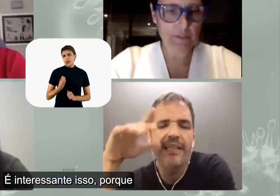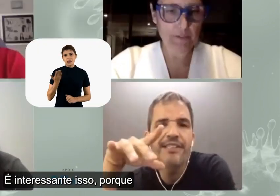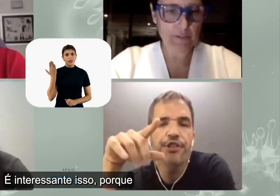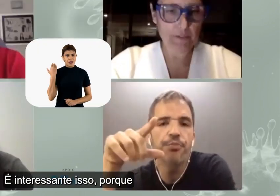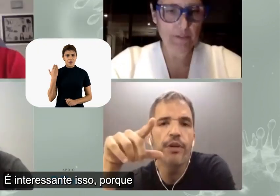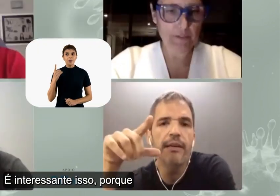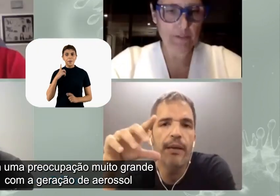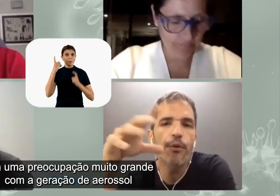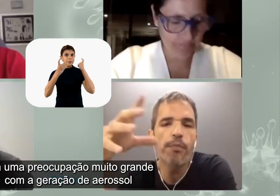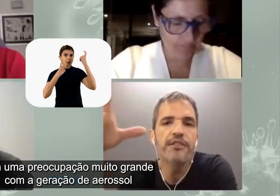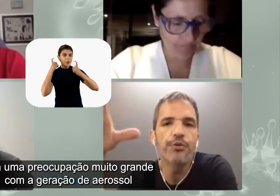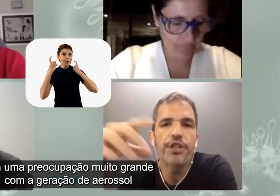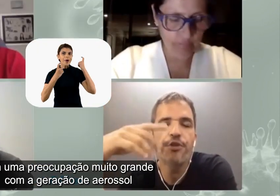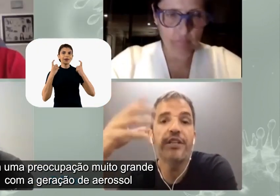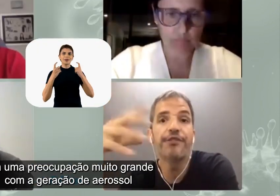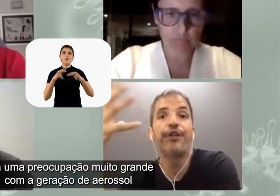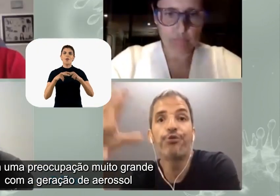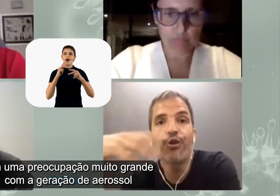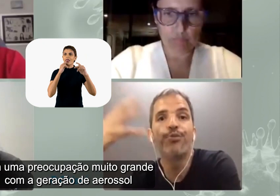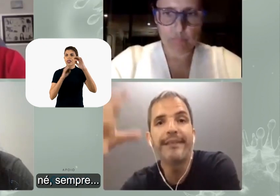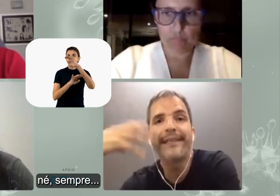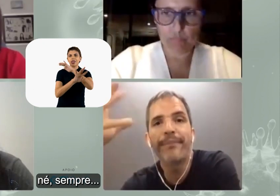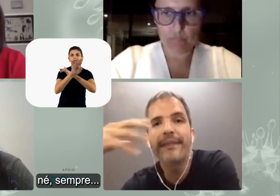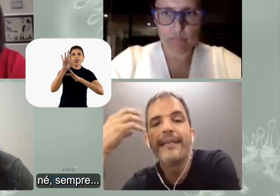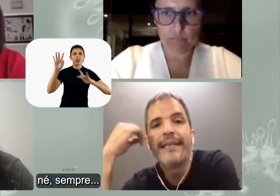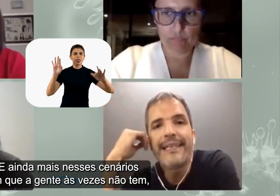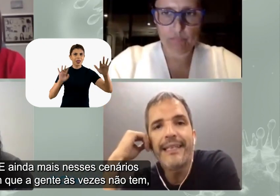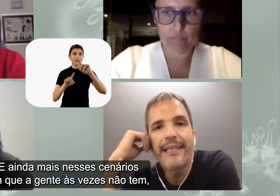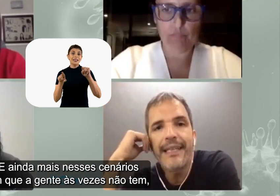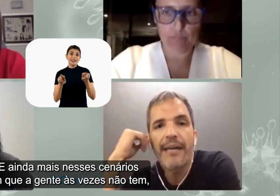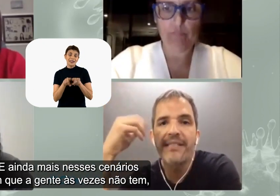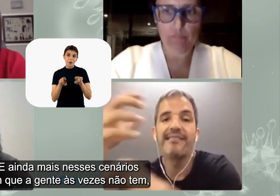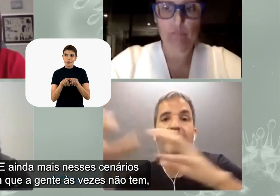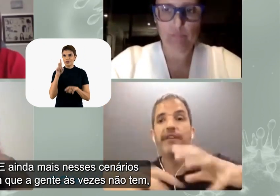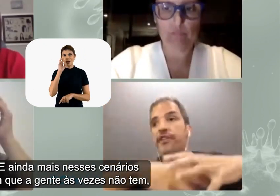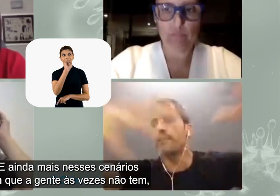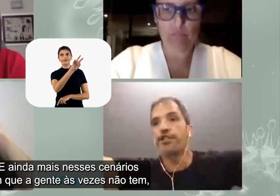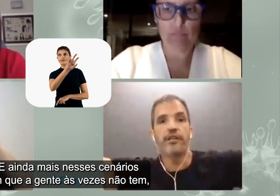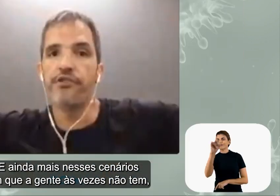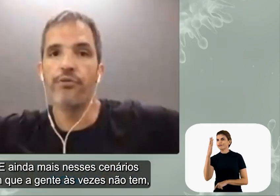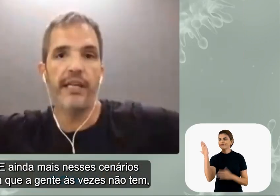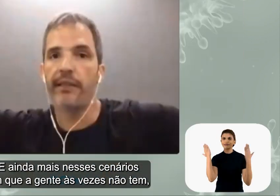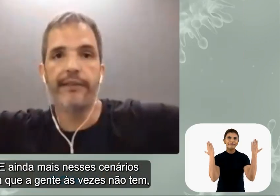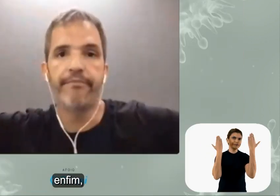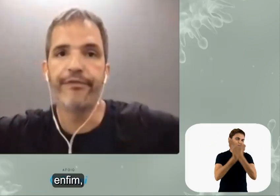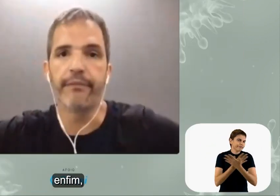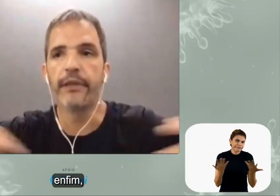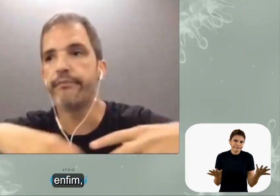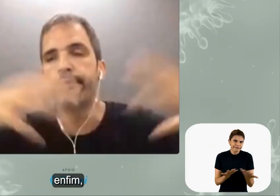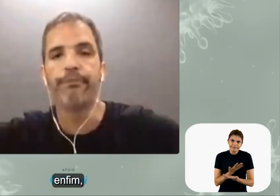É interessante isso, porque tem uma preocupação muito grande com a geração de aerossol, né? Sempre. E ainda mais nesses cenários que a gente, às vezes, não tem,